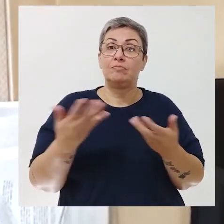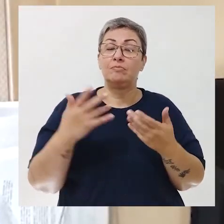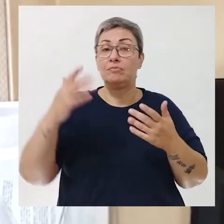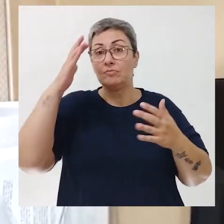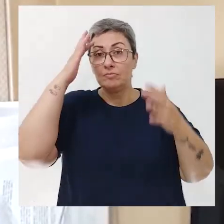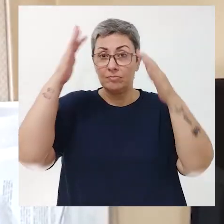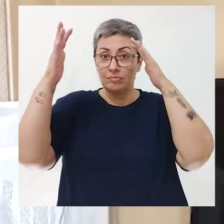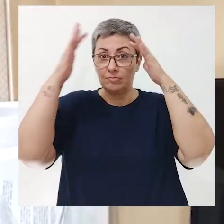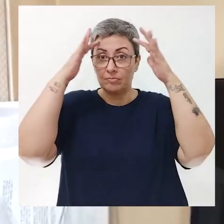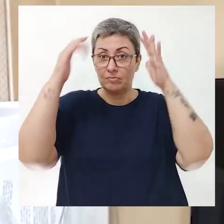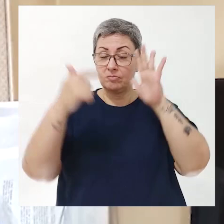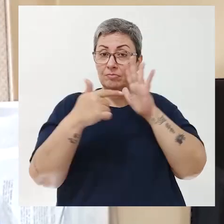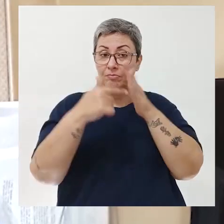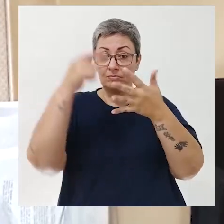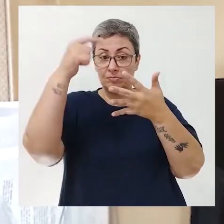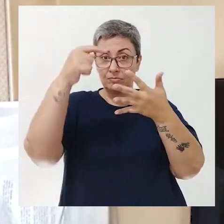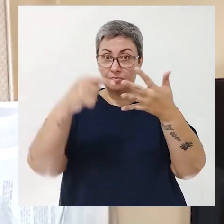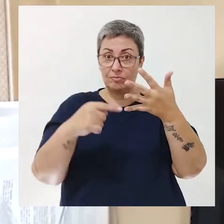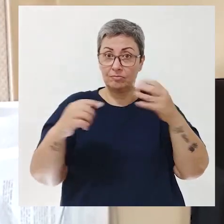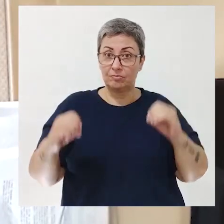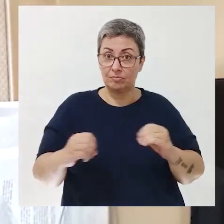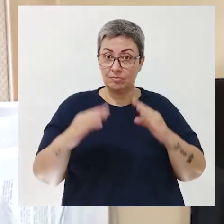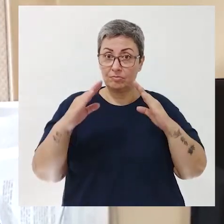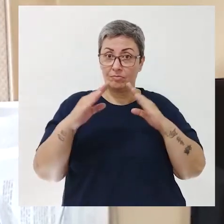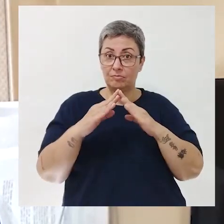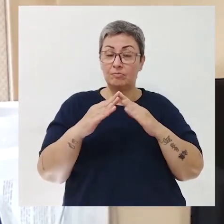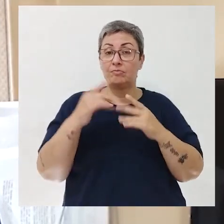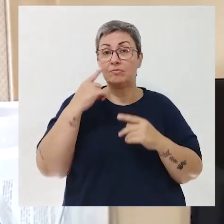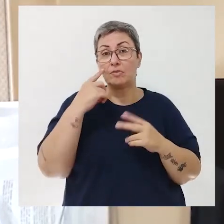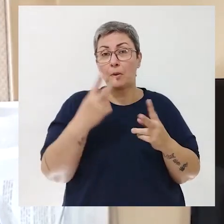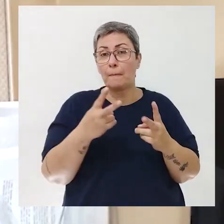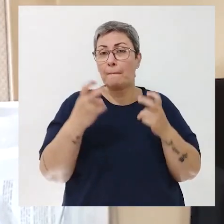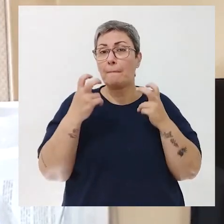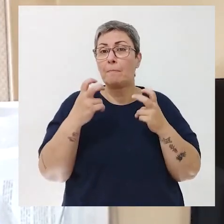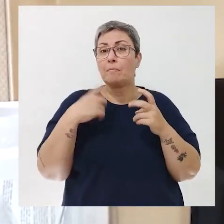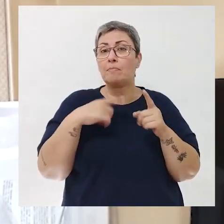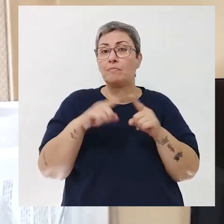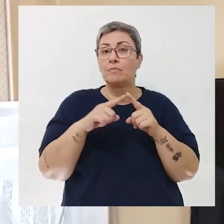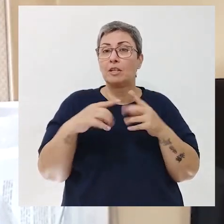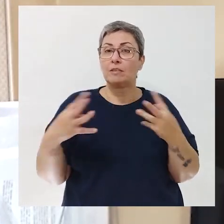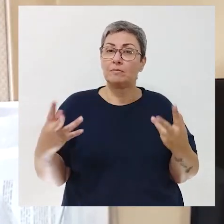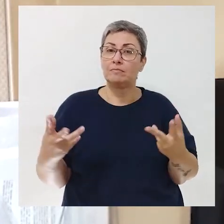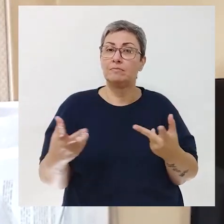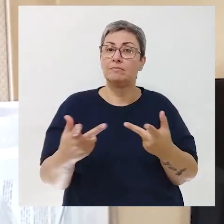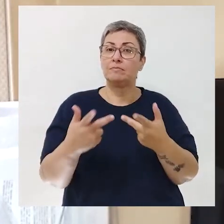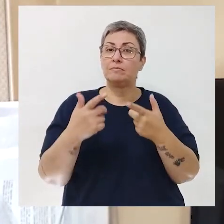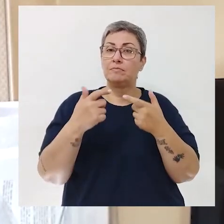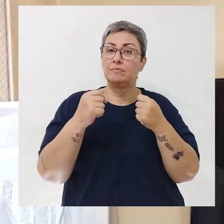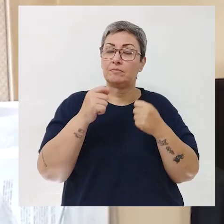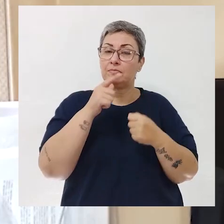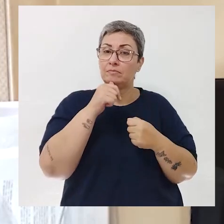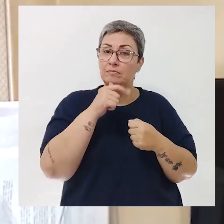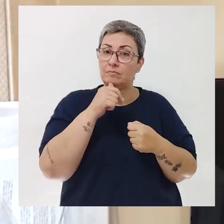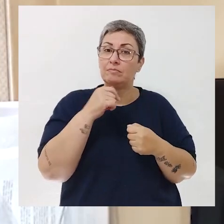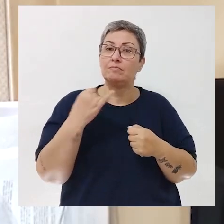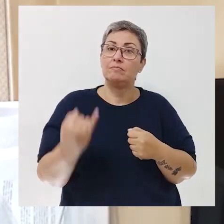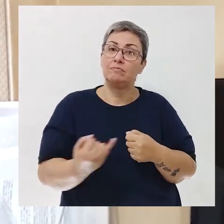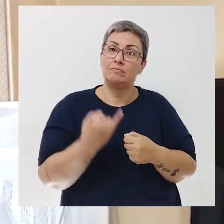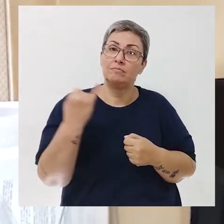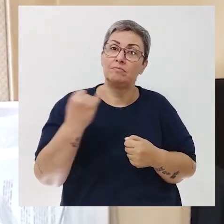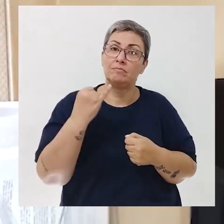dessas reflexões apontadas aqui nesse programa, percebemos a riqueza dos recursos